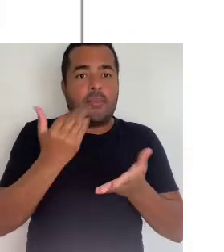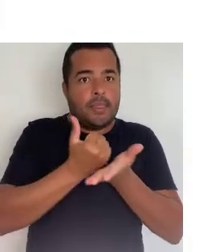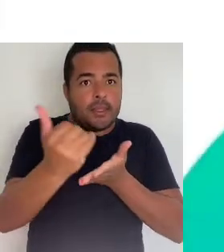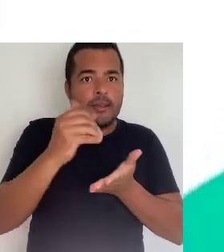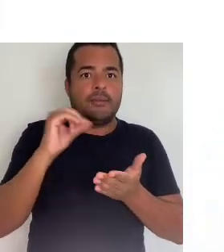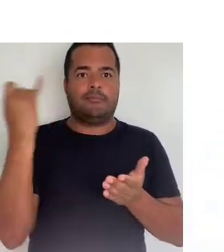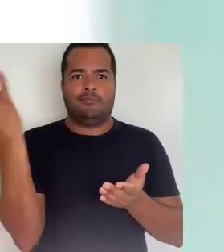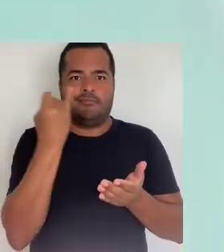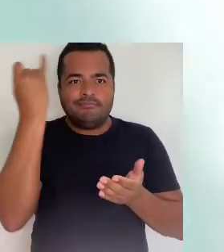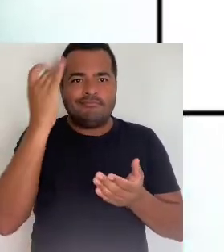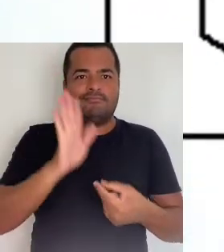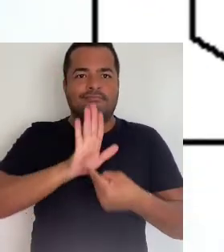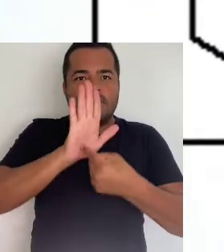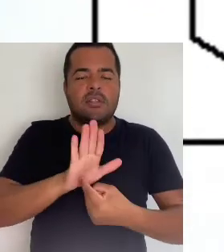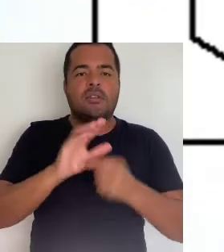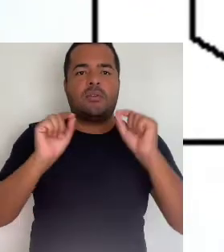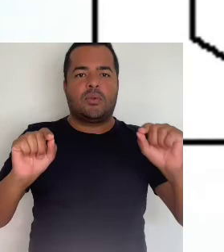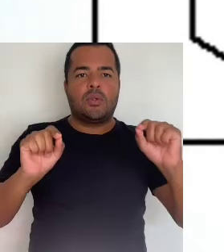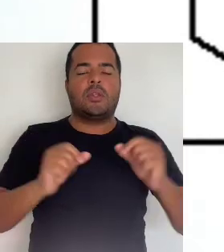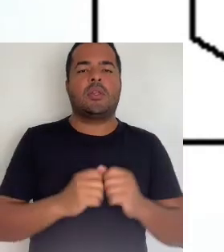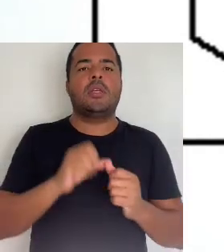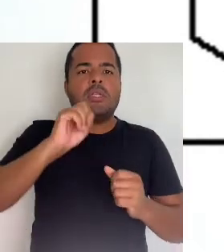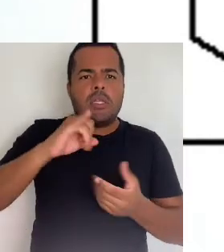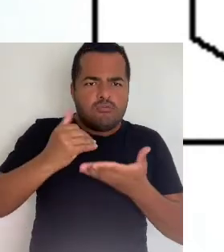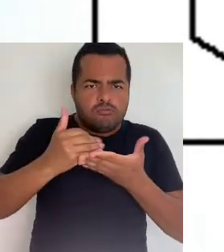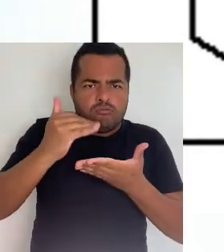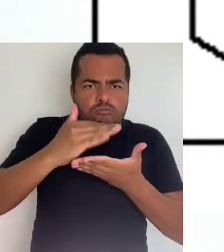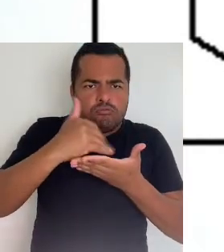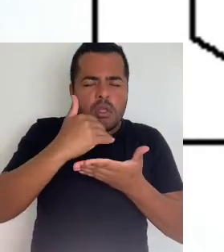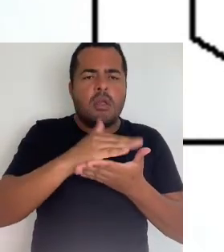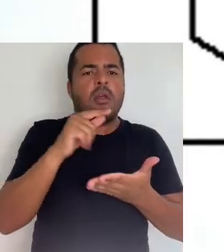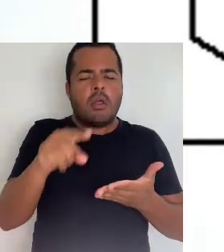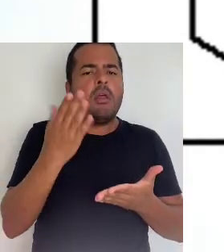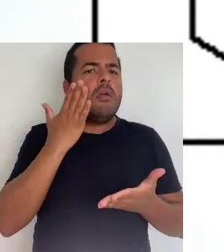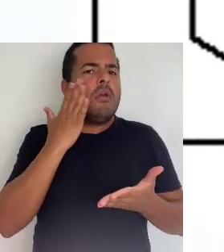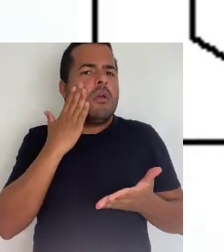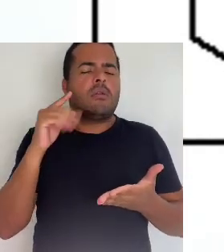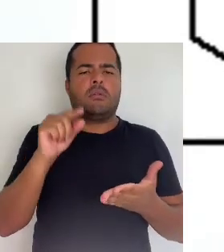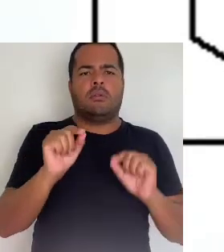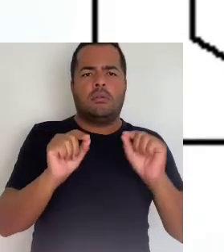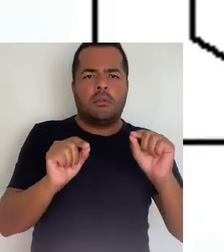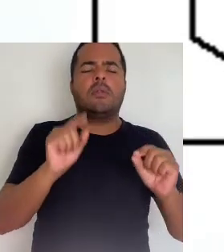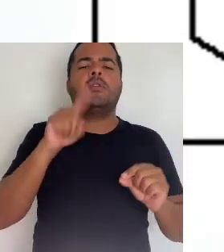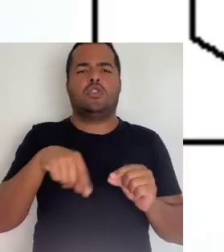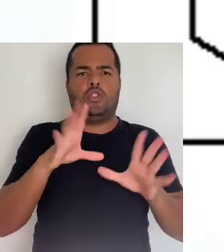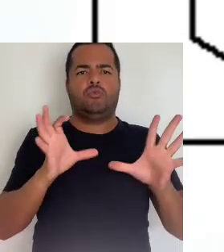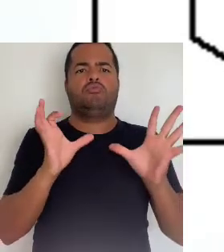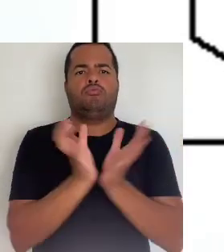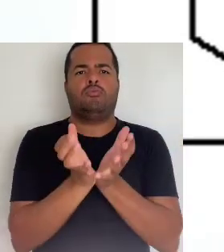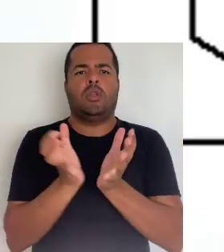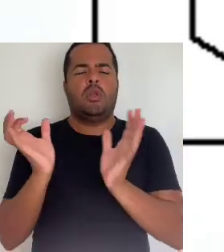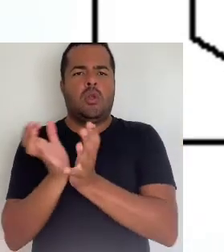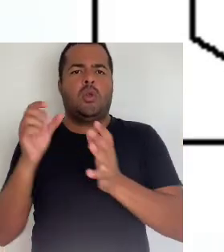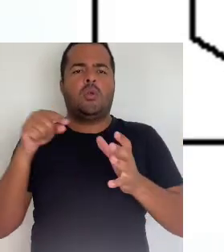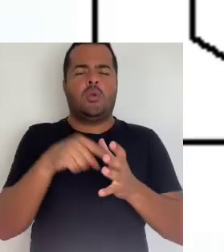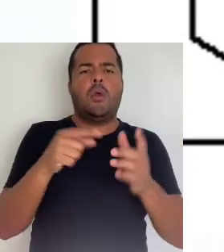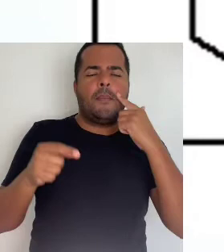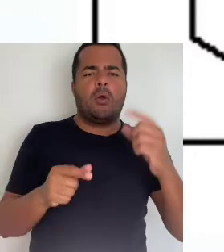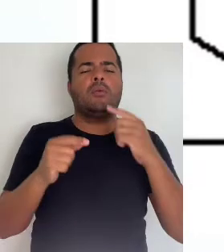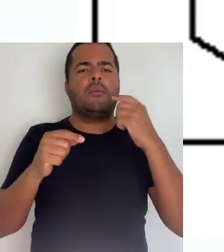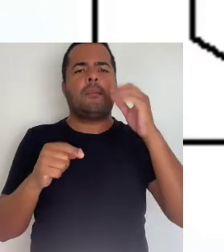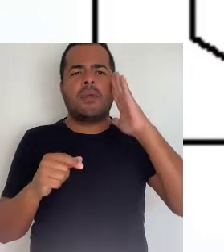tá certo? Inicialmente é importante destacar que quando eu tenho uma reação de eliminação, eu vou ter a eliminação